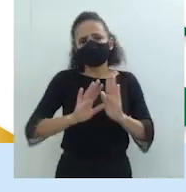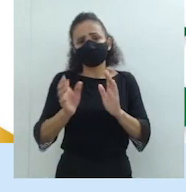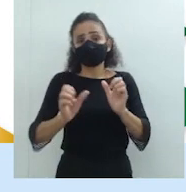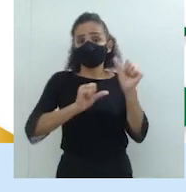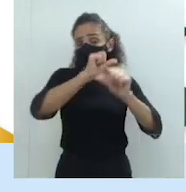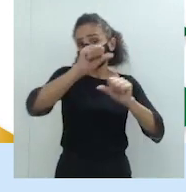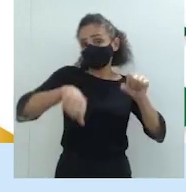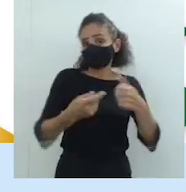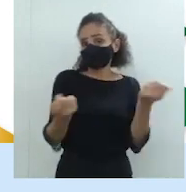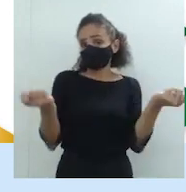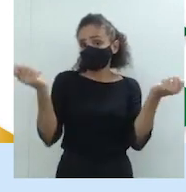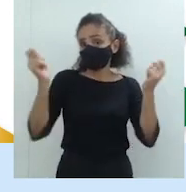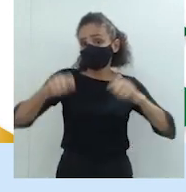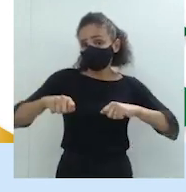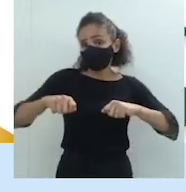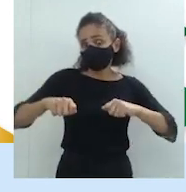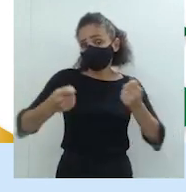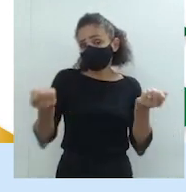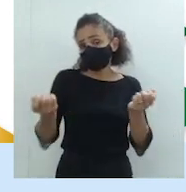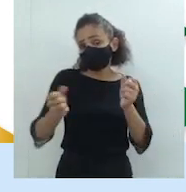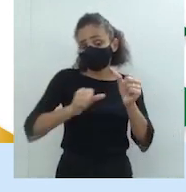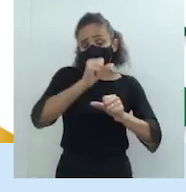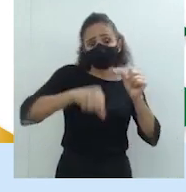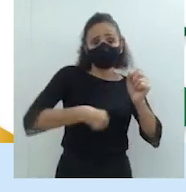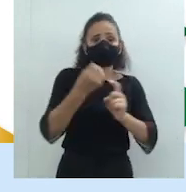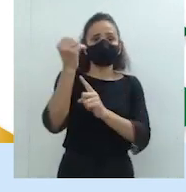troca a lâmpada que